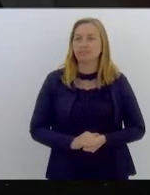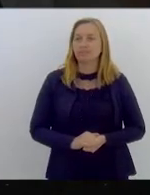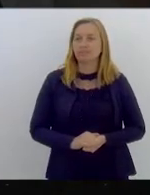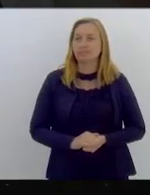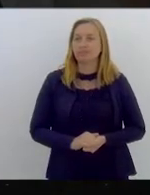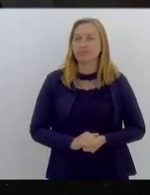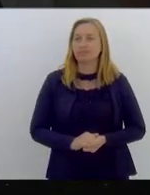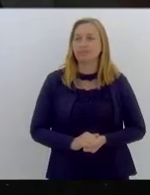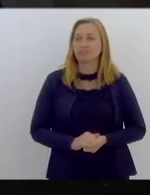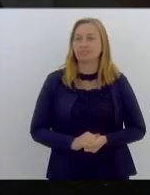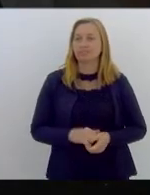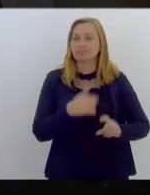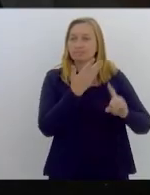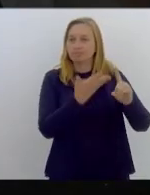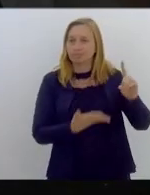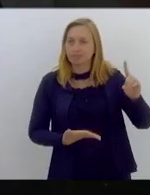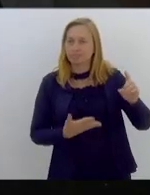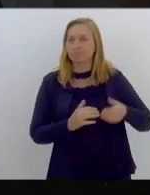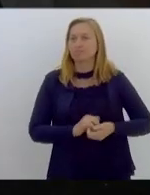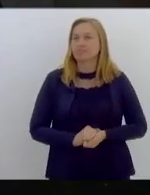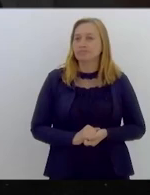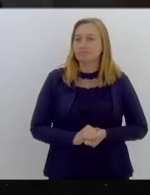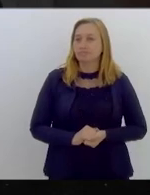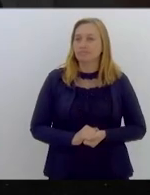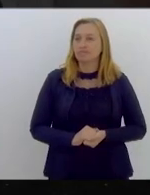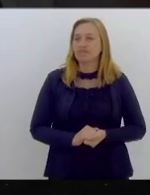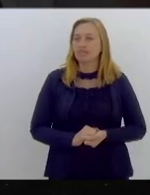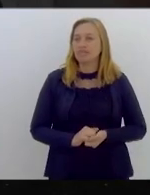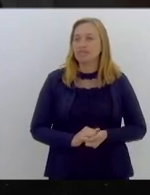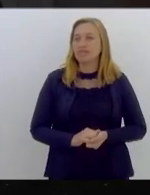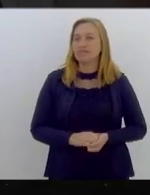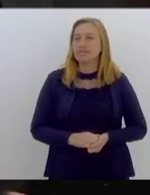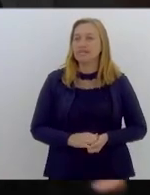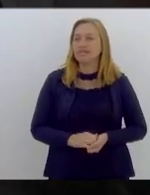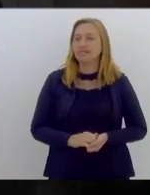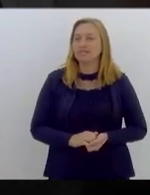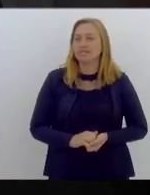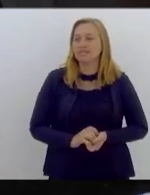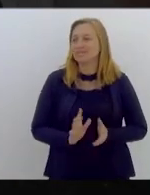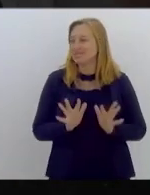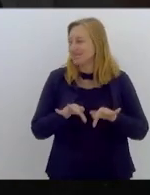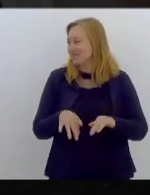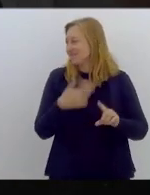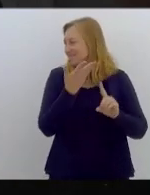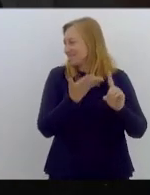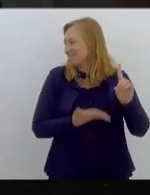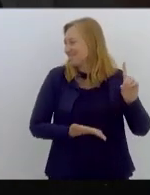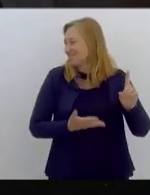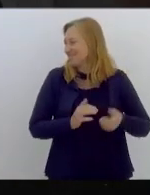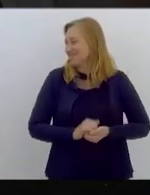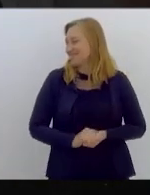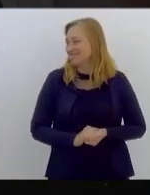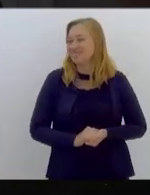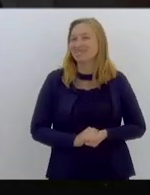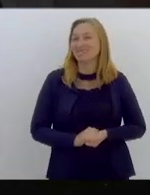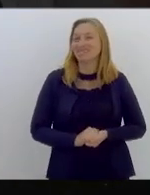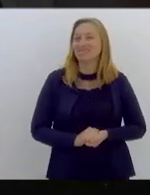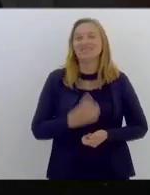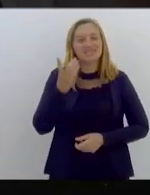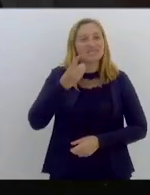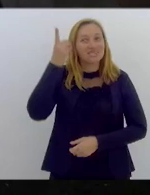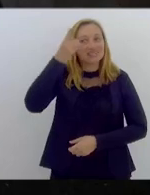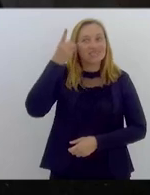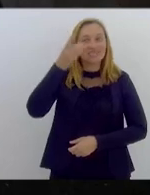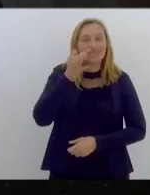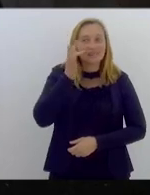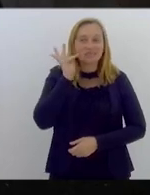solenidade, tinha também a entrega da medalha Tiradentes no final da solenidade do Prêmio Nilson da Silveira, que o deputado Flávio